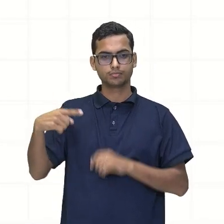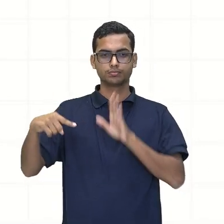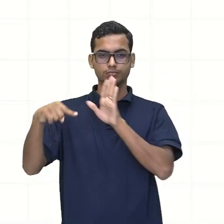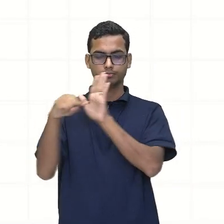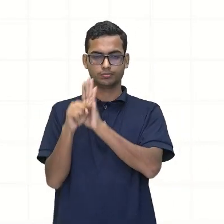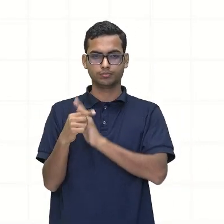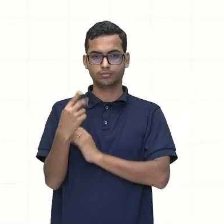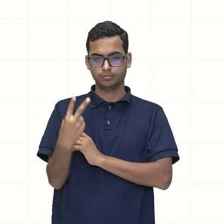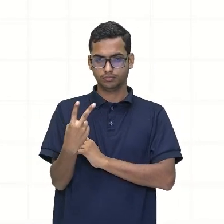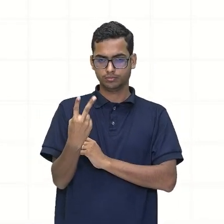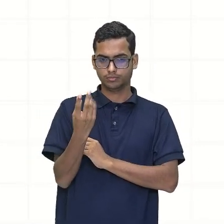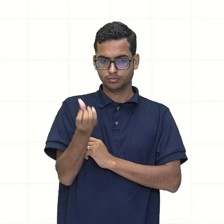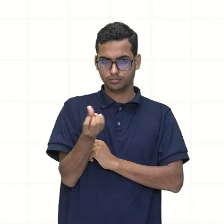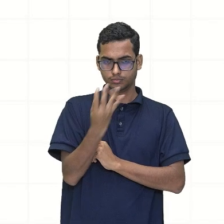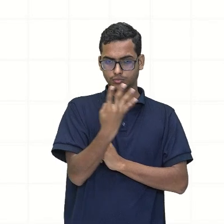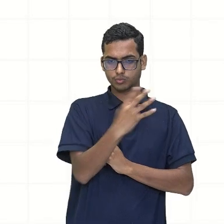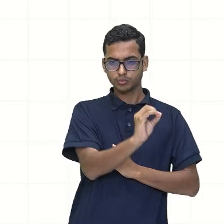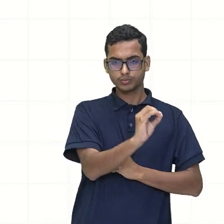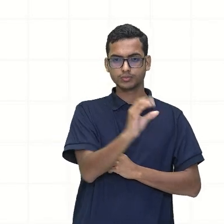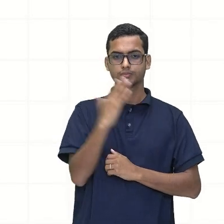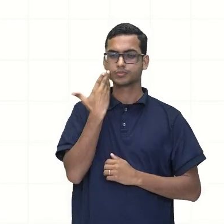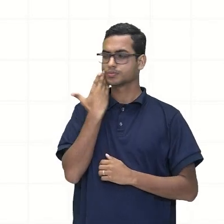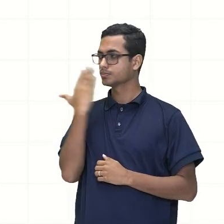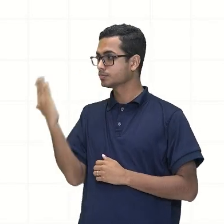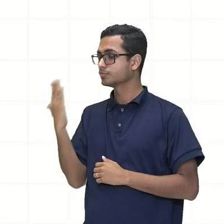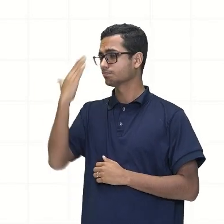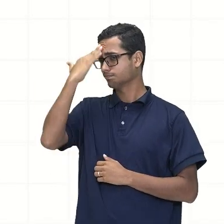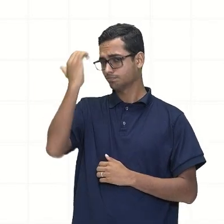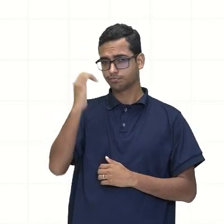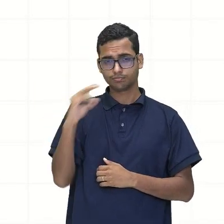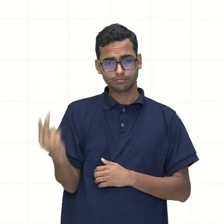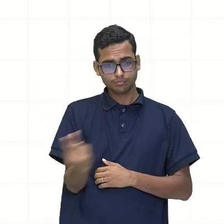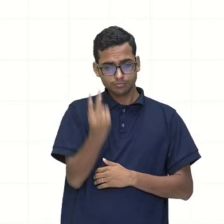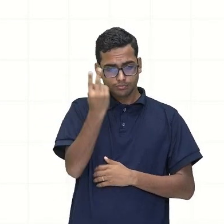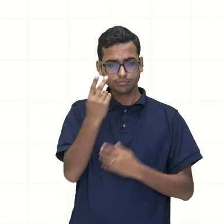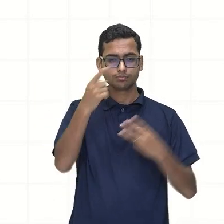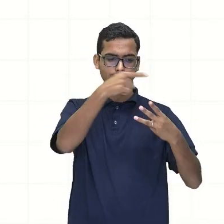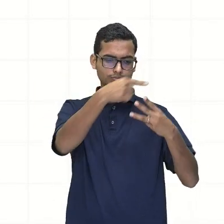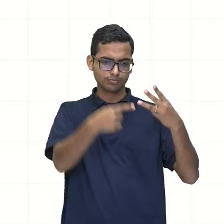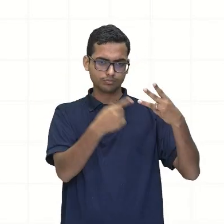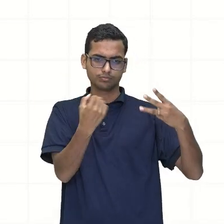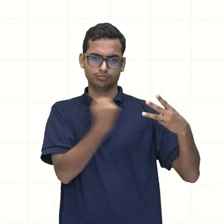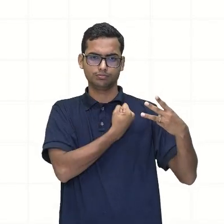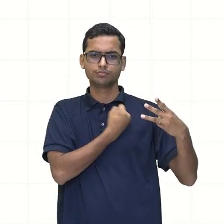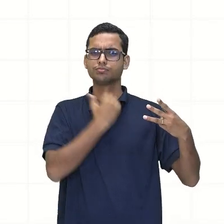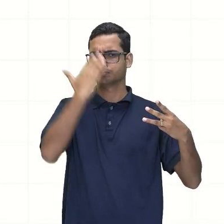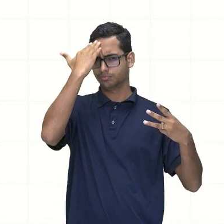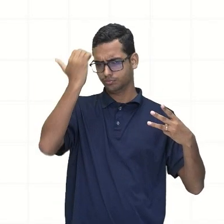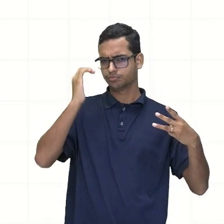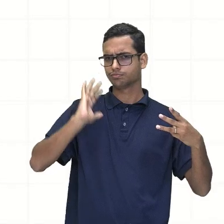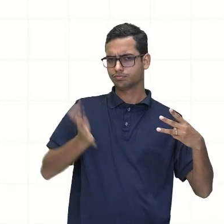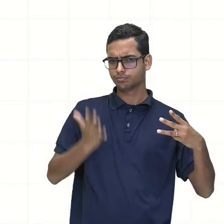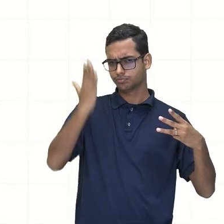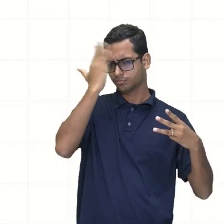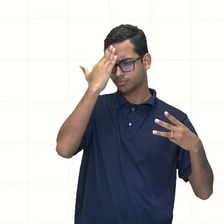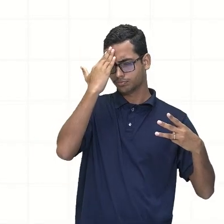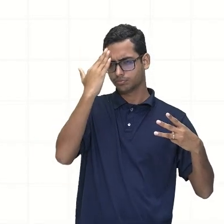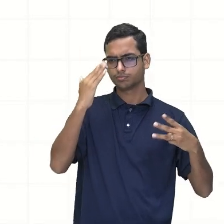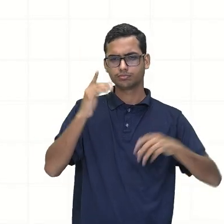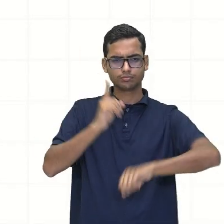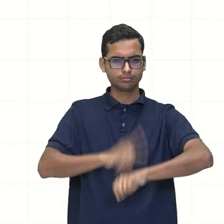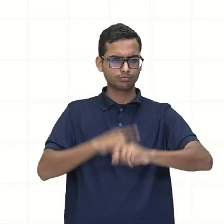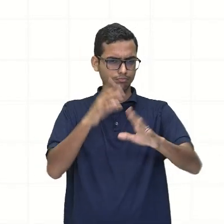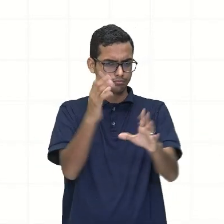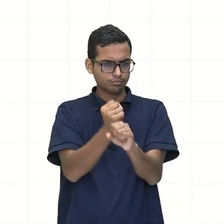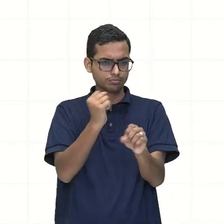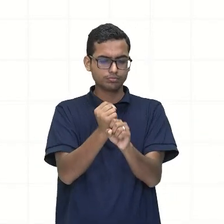2.640. Então, já temos o valor desses 3 valores multiplicados.